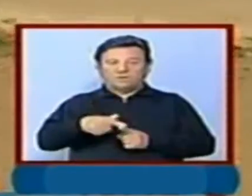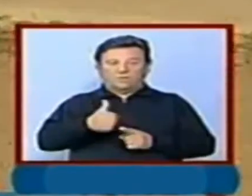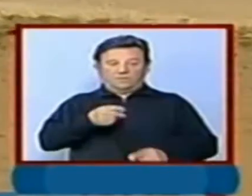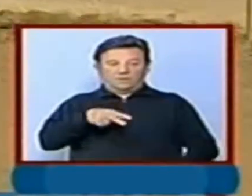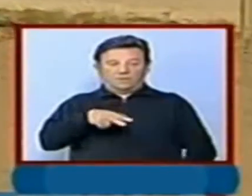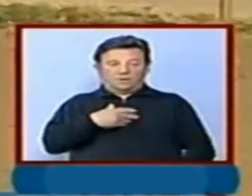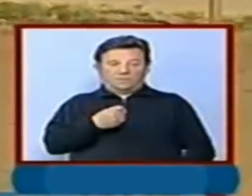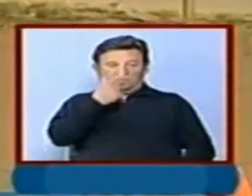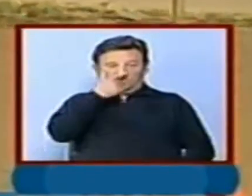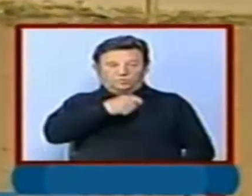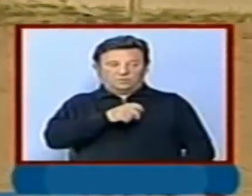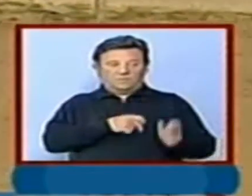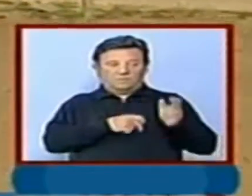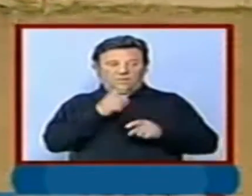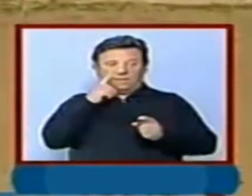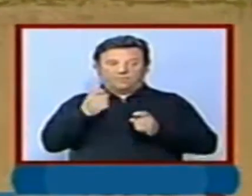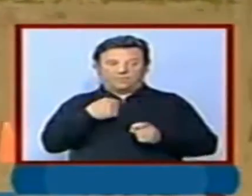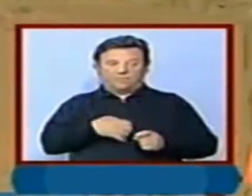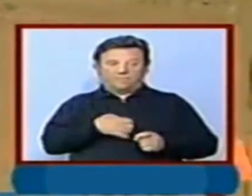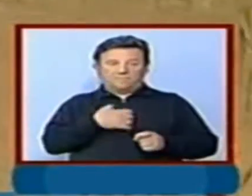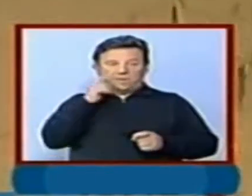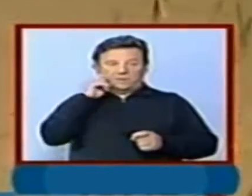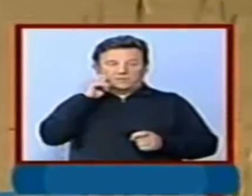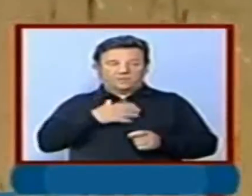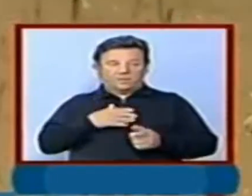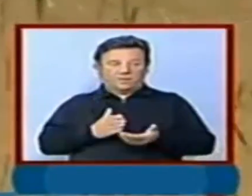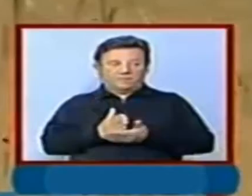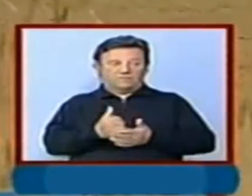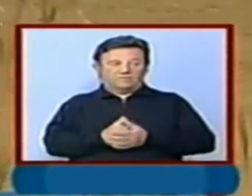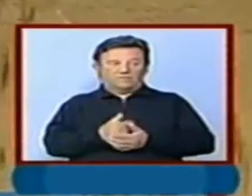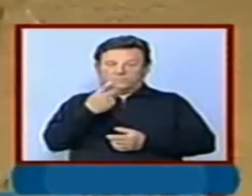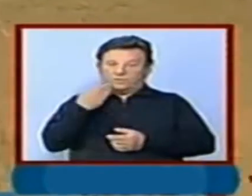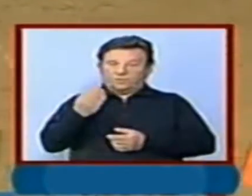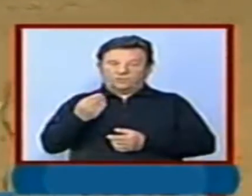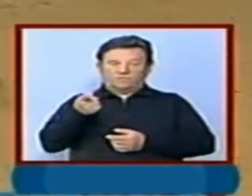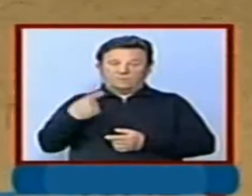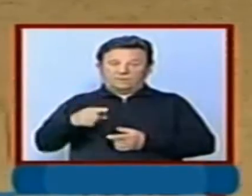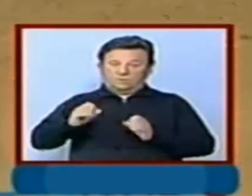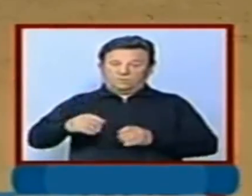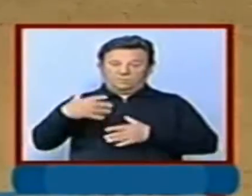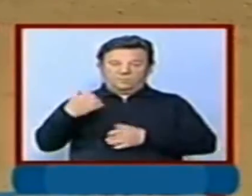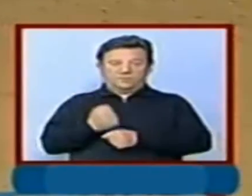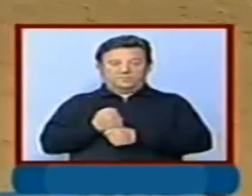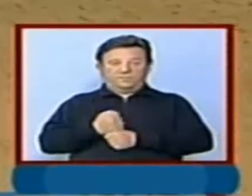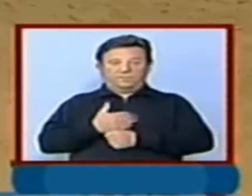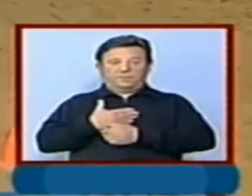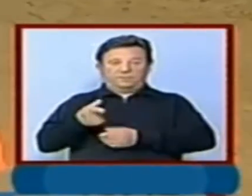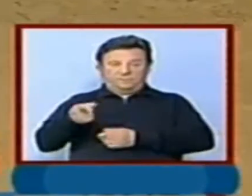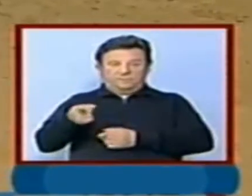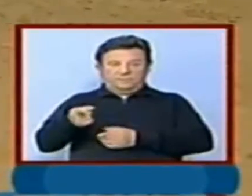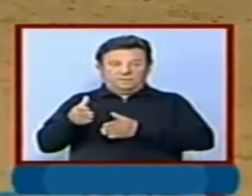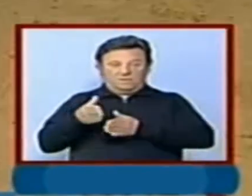Bernardo é uma dessas pessoas que vem à procura de maior segurança para avançar. Um jovem que está no início da carreira profissional,